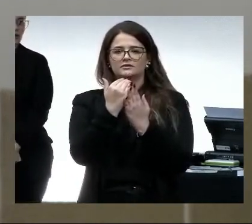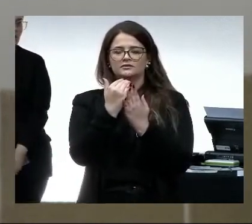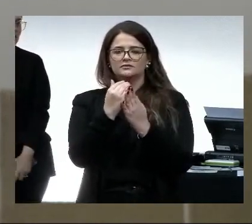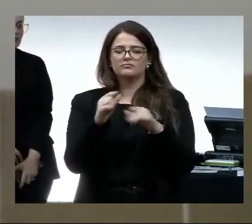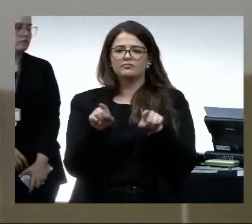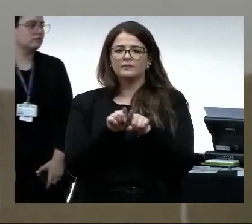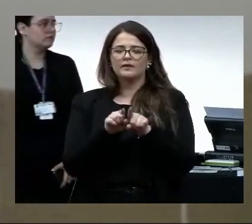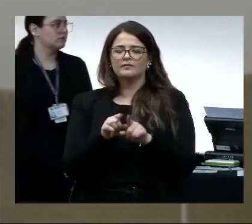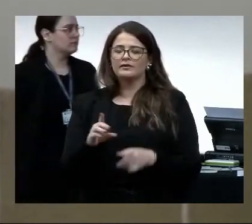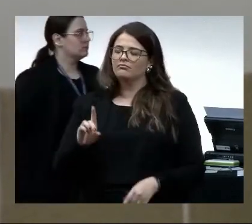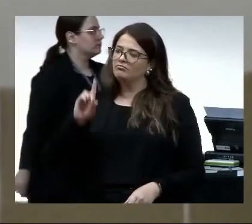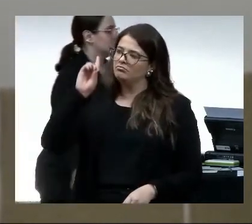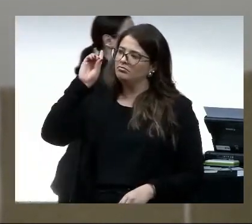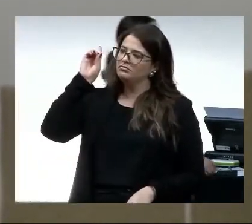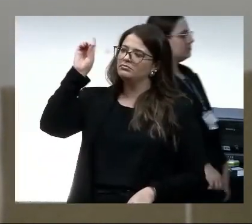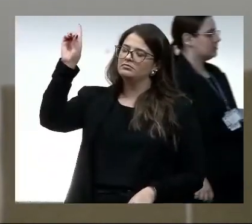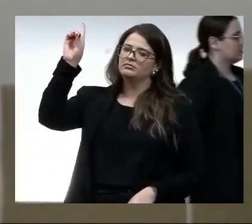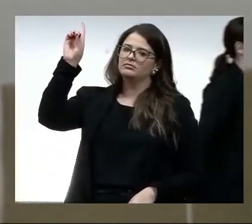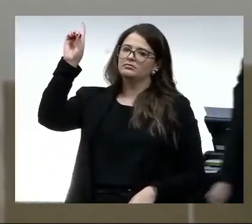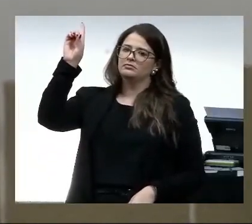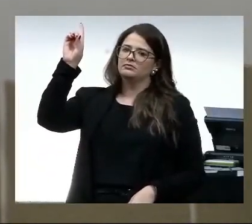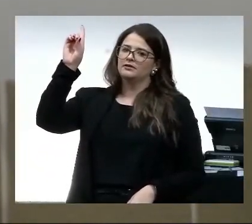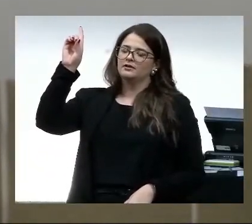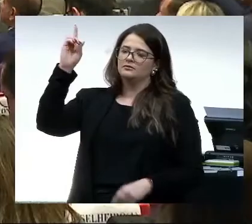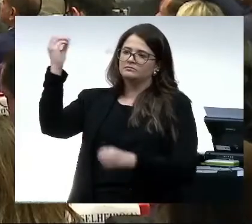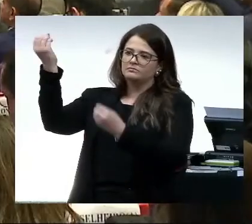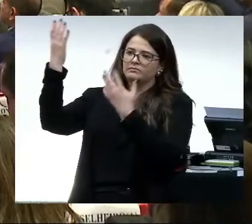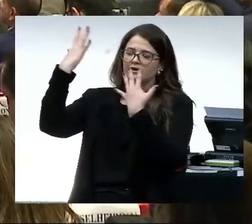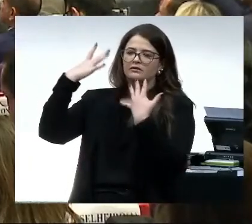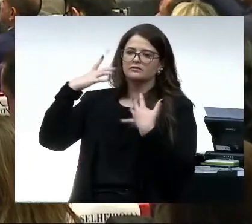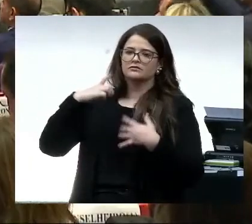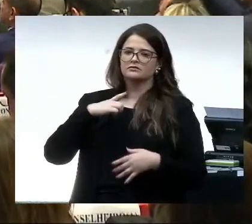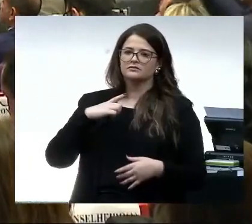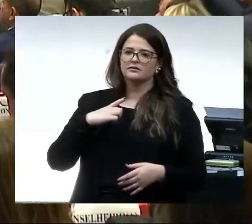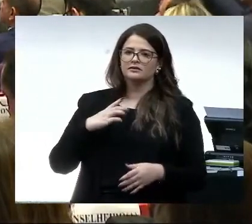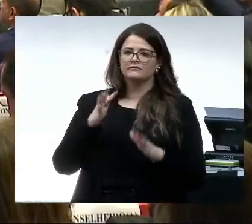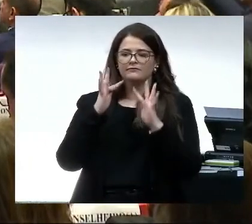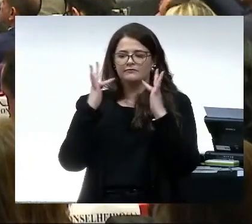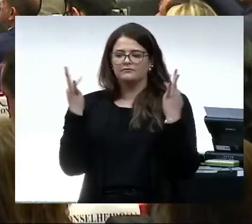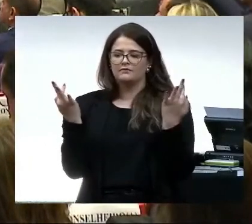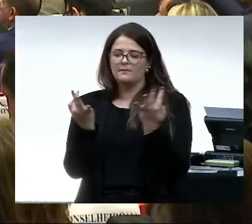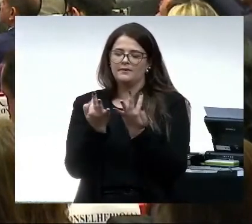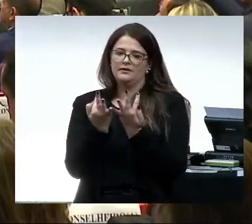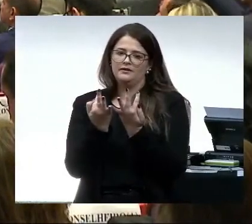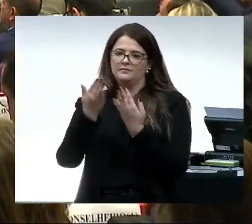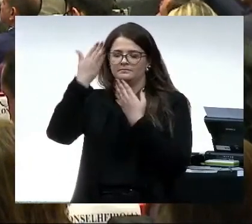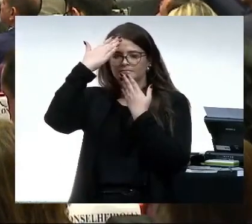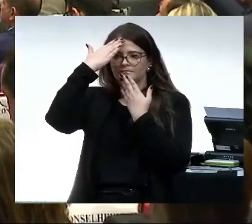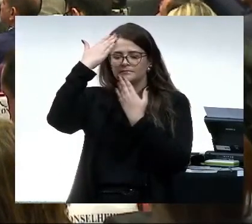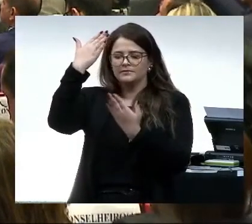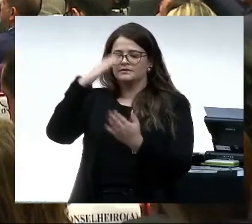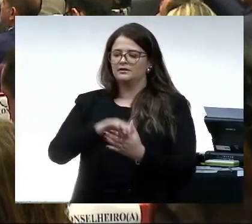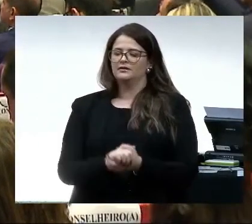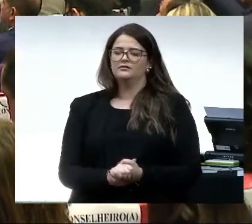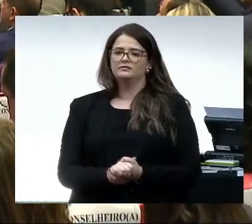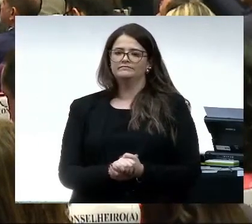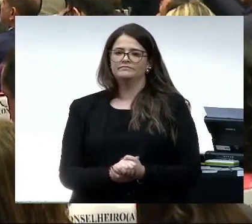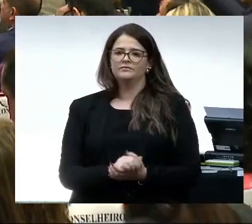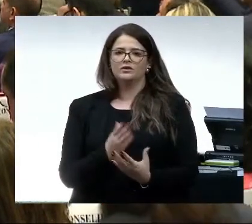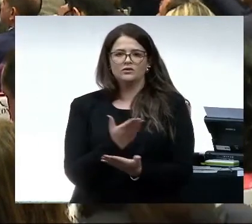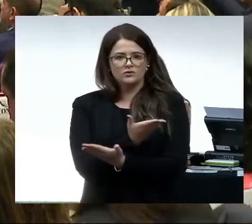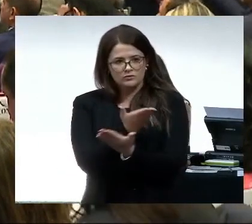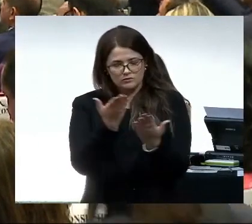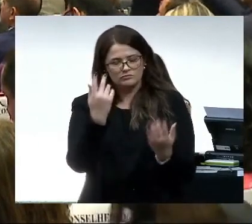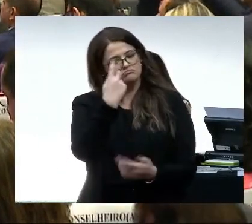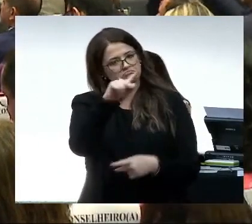por ter Deus proporcionado a mim ter a família que eu tenho. Portanto, eu cumprimento todas as